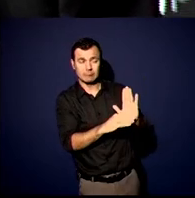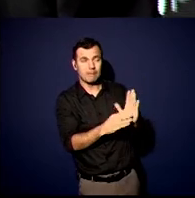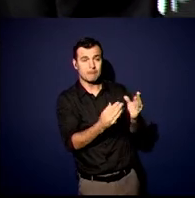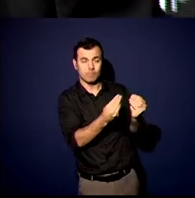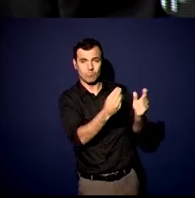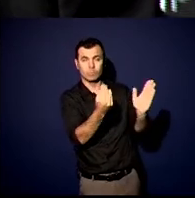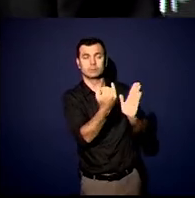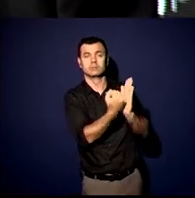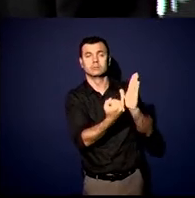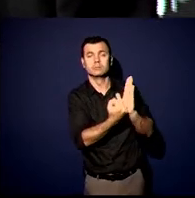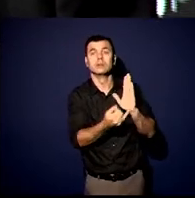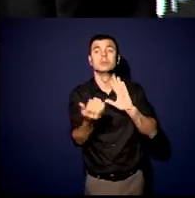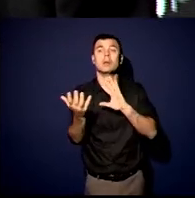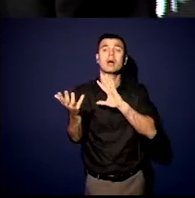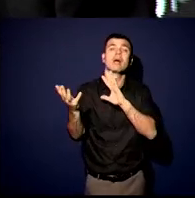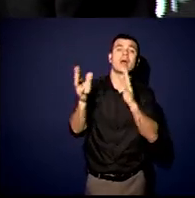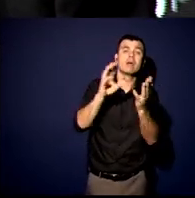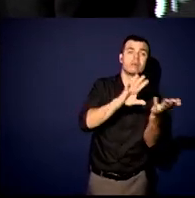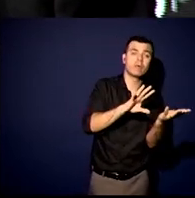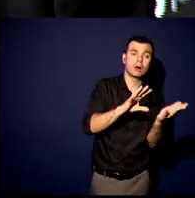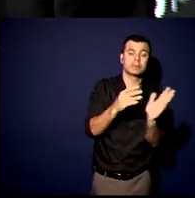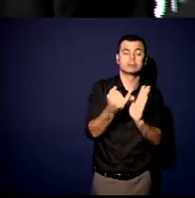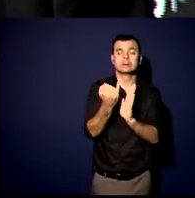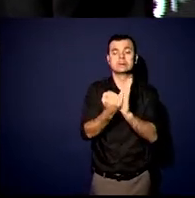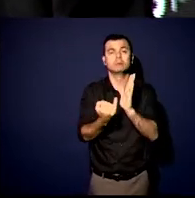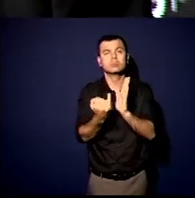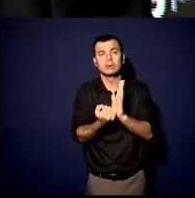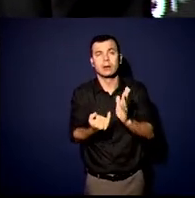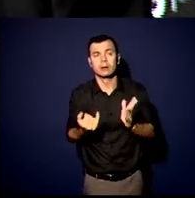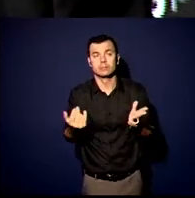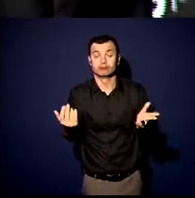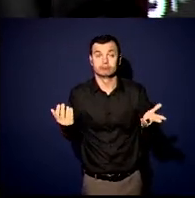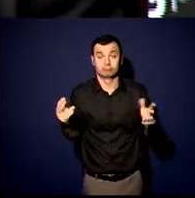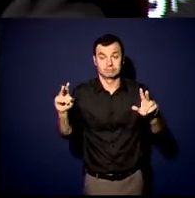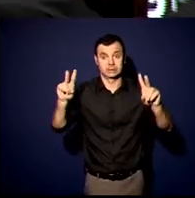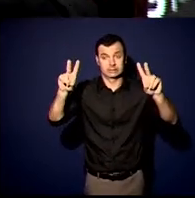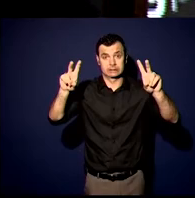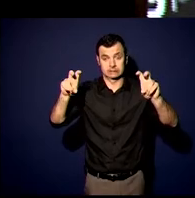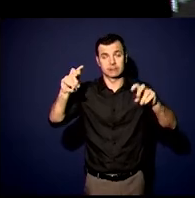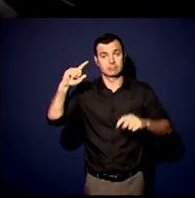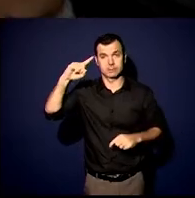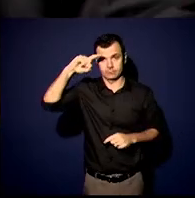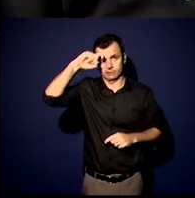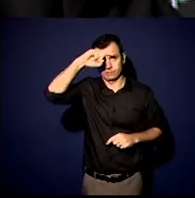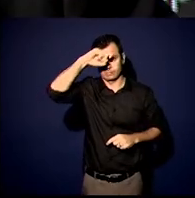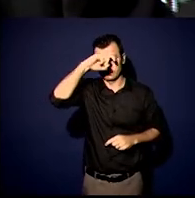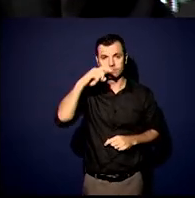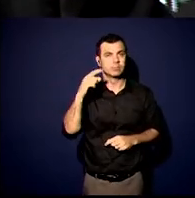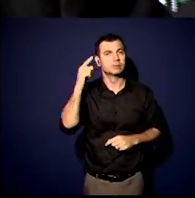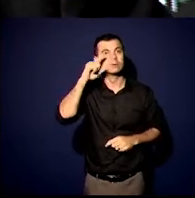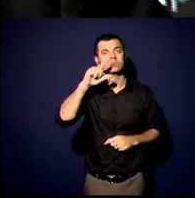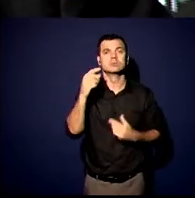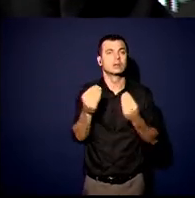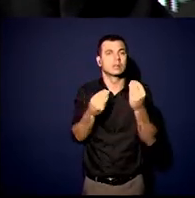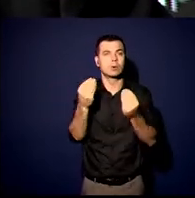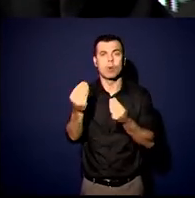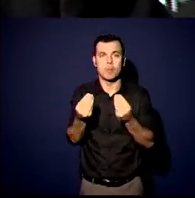como é que você constrói em temas difíceis porque há uma clivagem muito